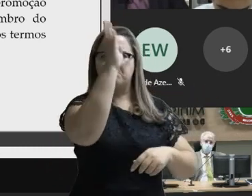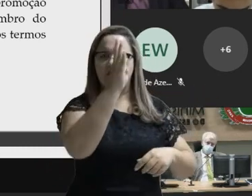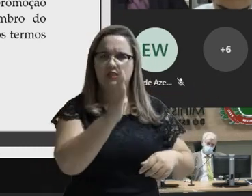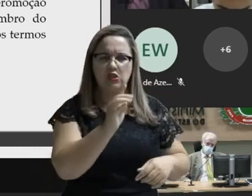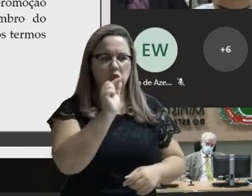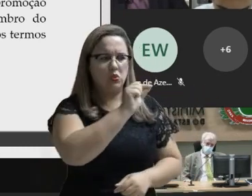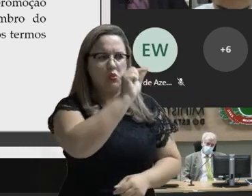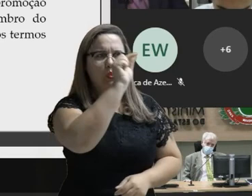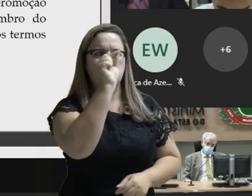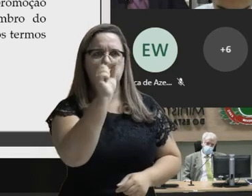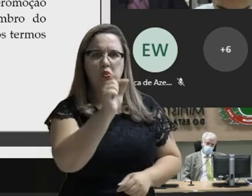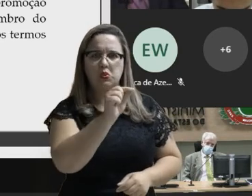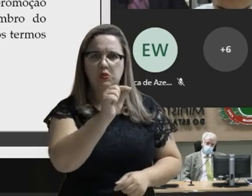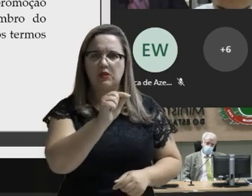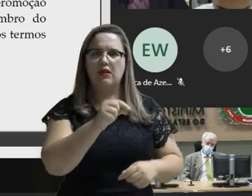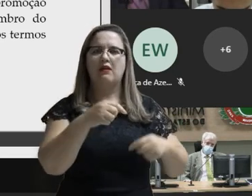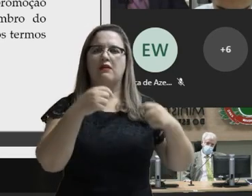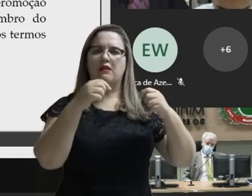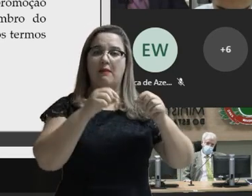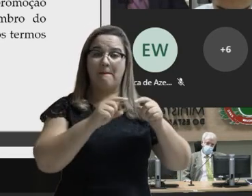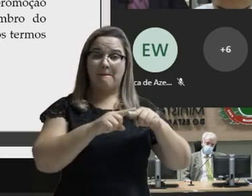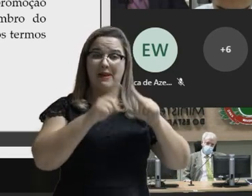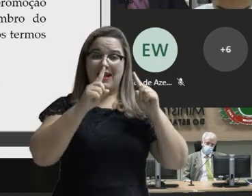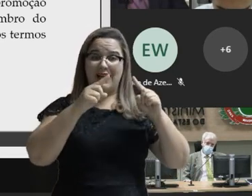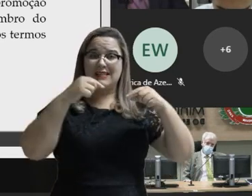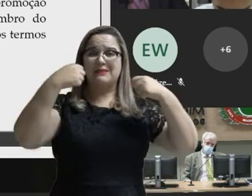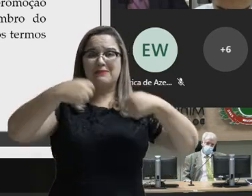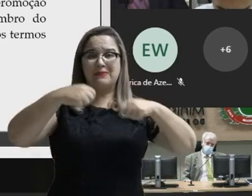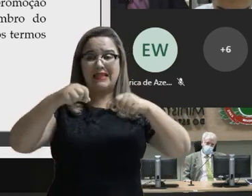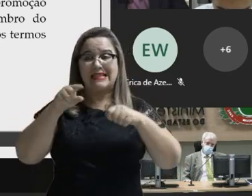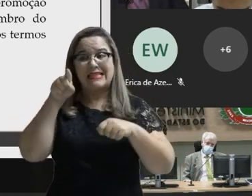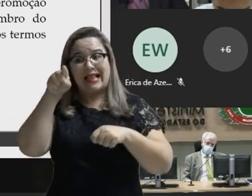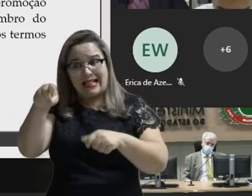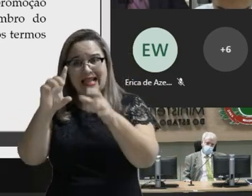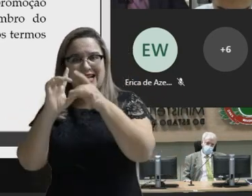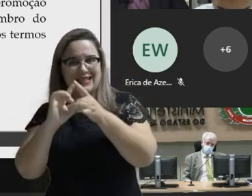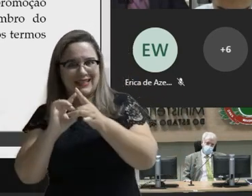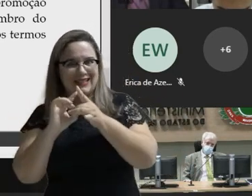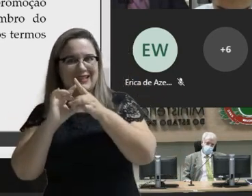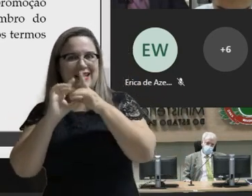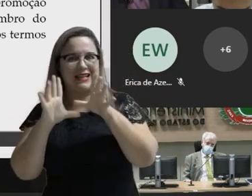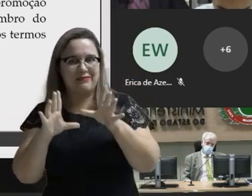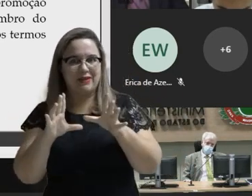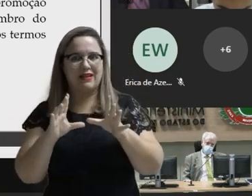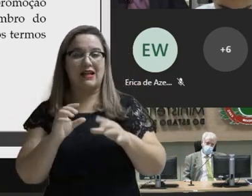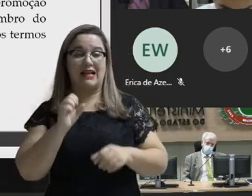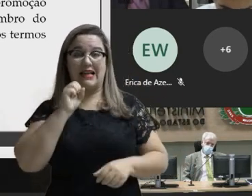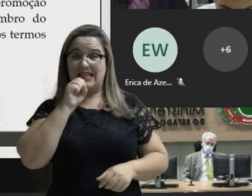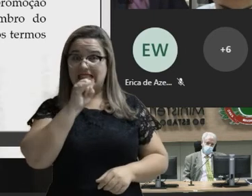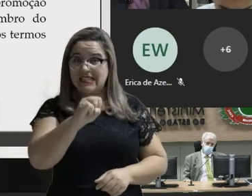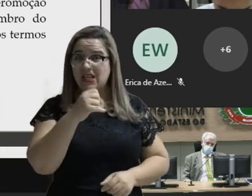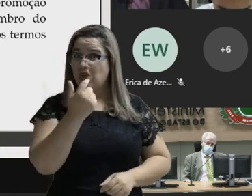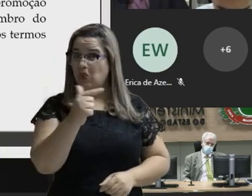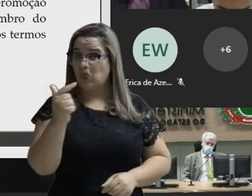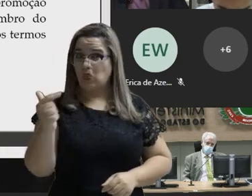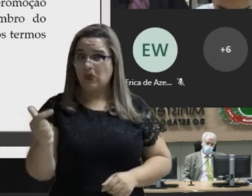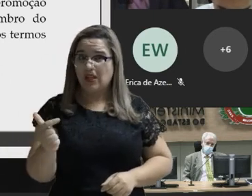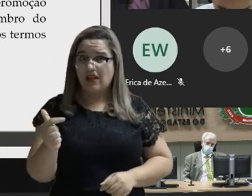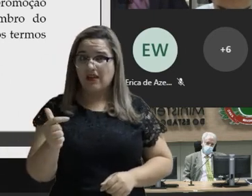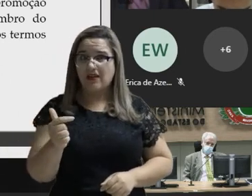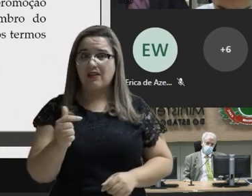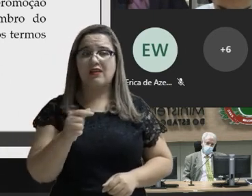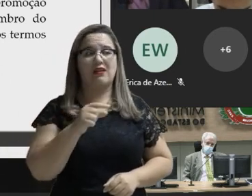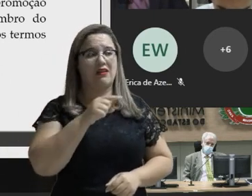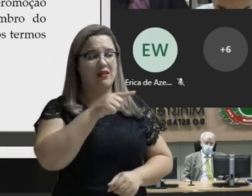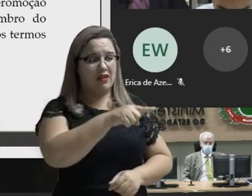potencialmente poluidores, sem licença ou autorização dos órgãos ambientais competentes, é infração penal, consoante